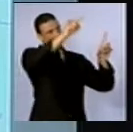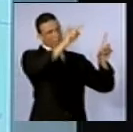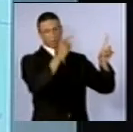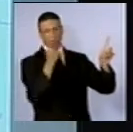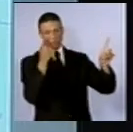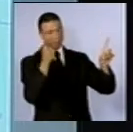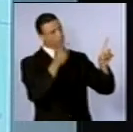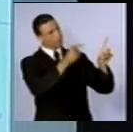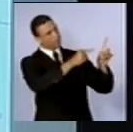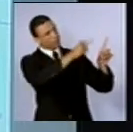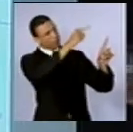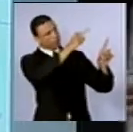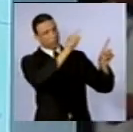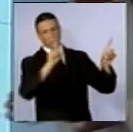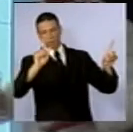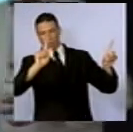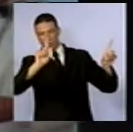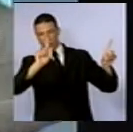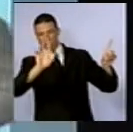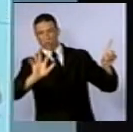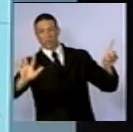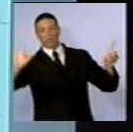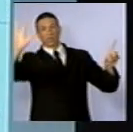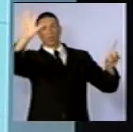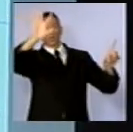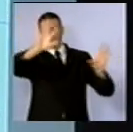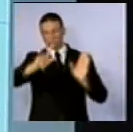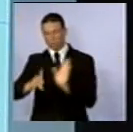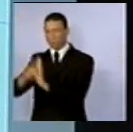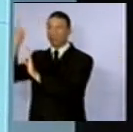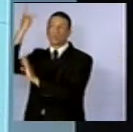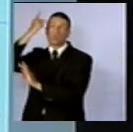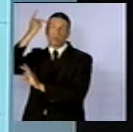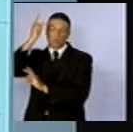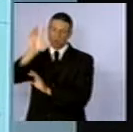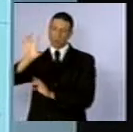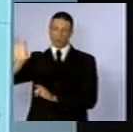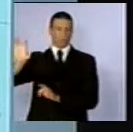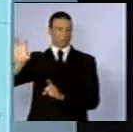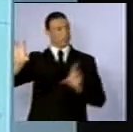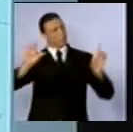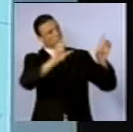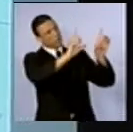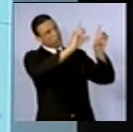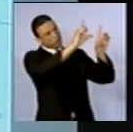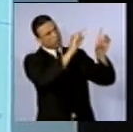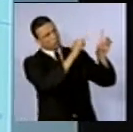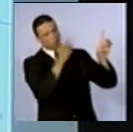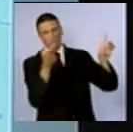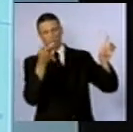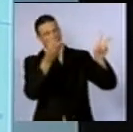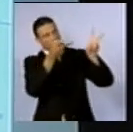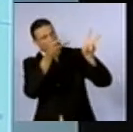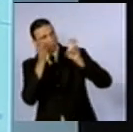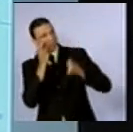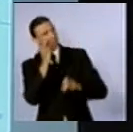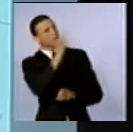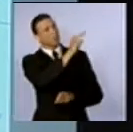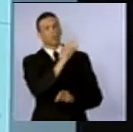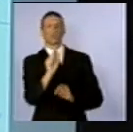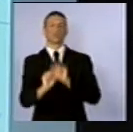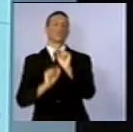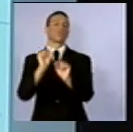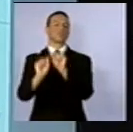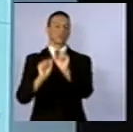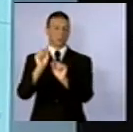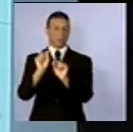controles no espaço geográfico da região metropolitana de São Paulo então o que que nós observamos eh nessa descrição Aqui